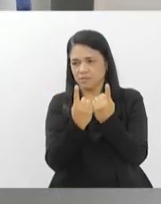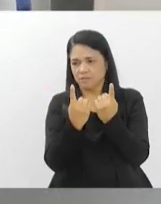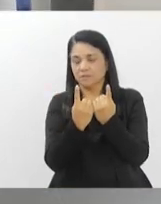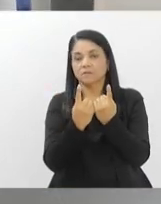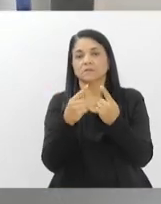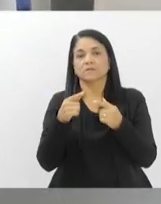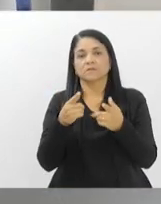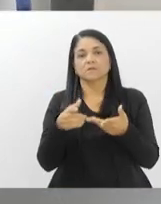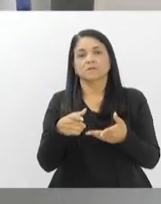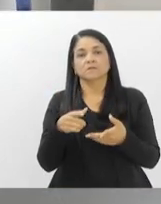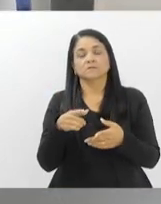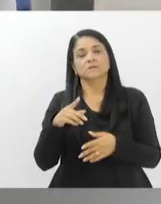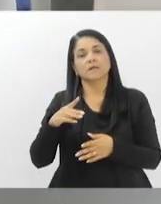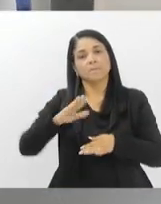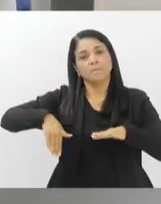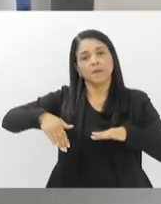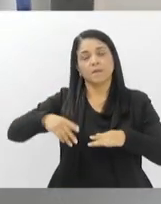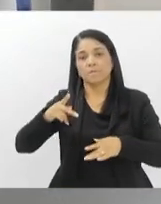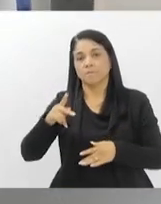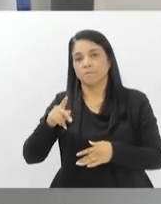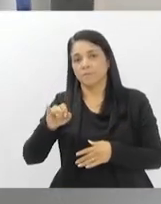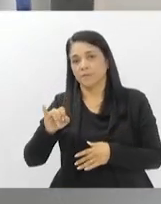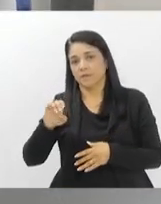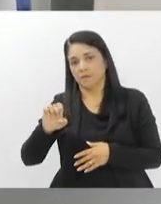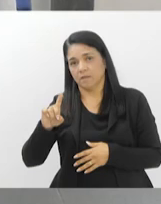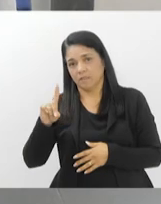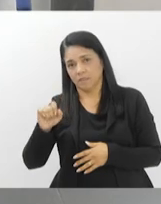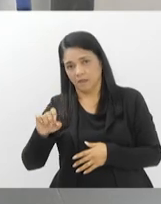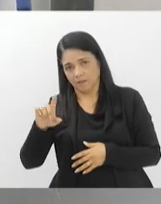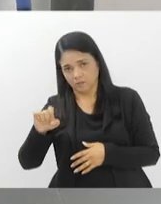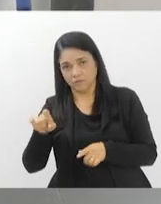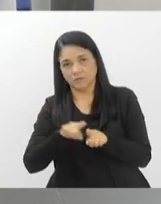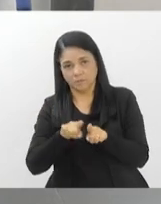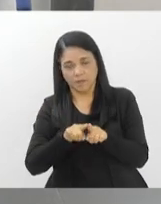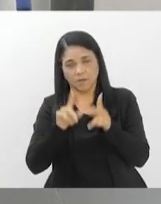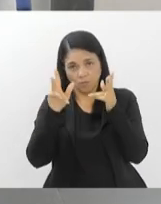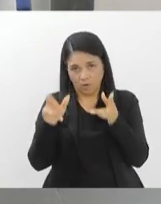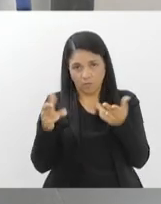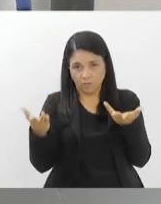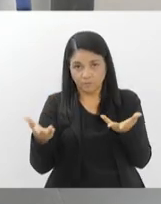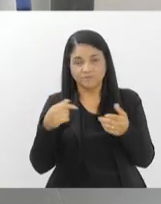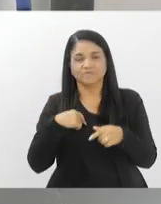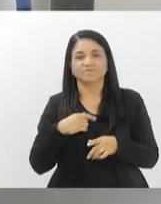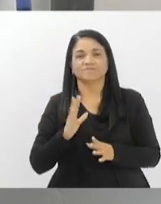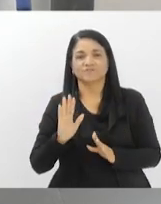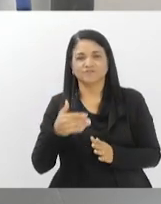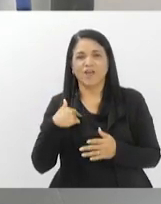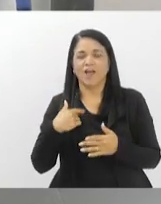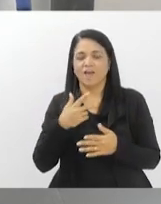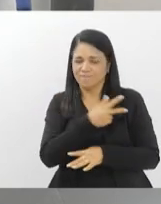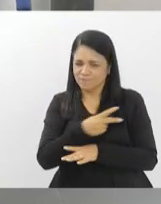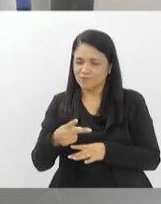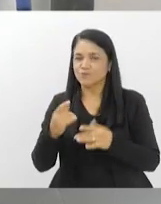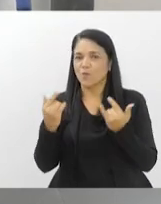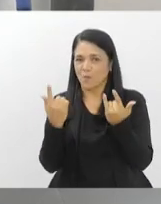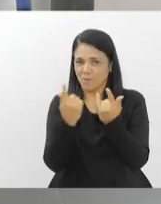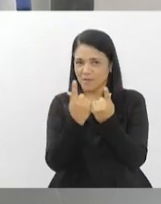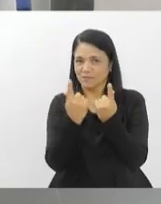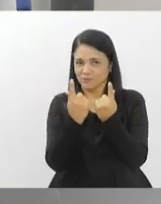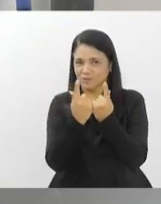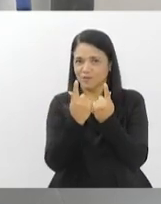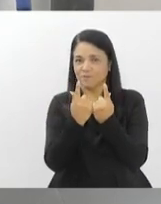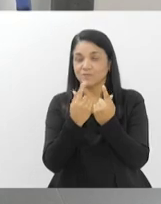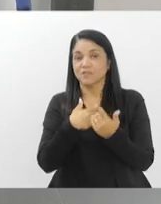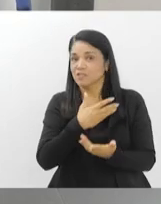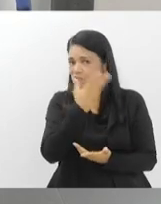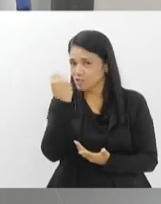Anil, em Mauá? Também. Presidente. Deputado Minho. É sinal que a gente já andou em Magé, né? Só esqueceram de